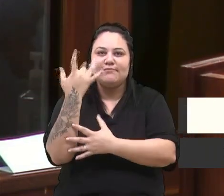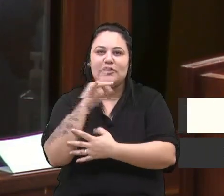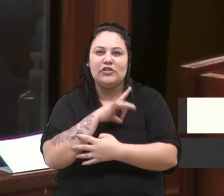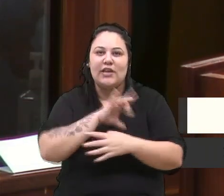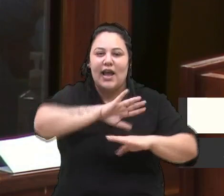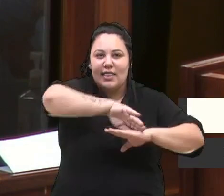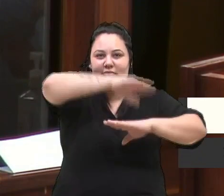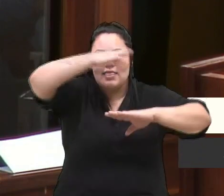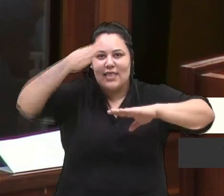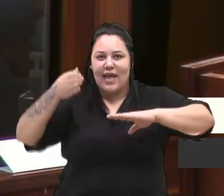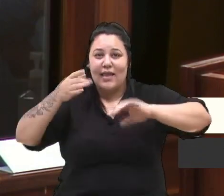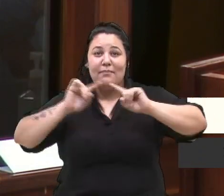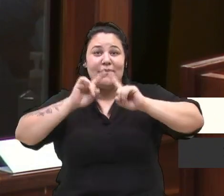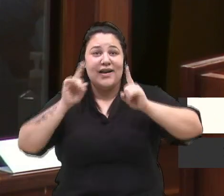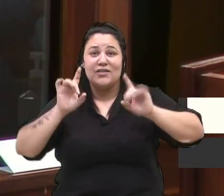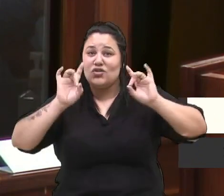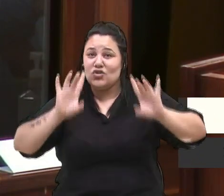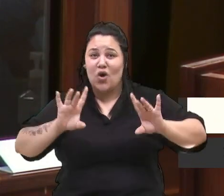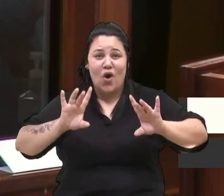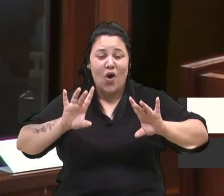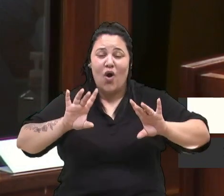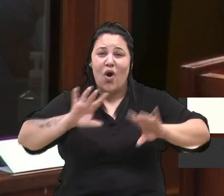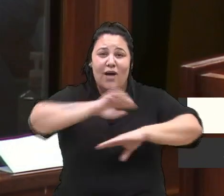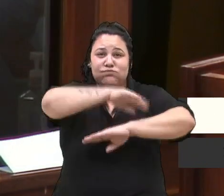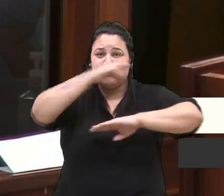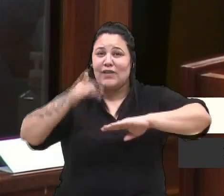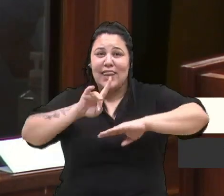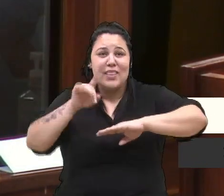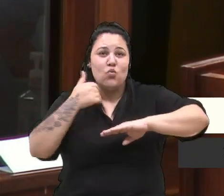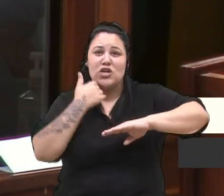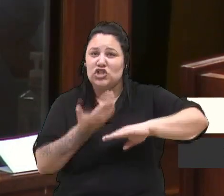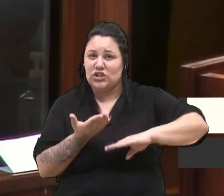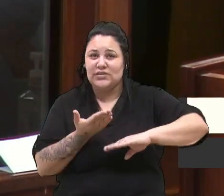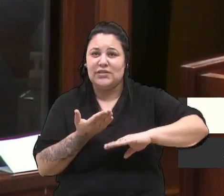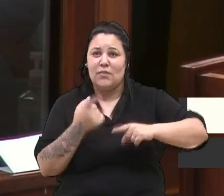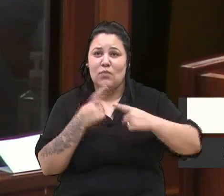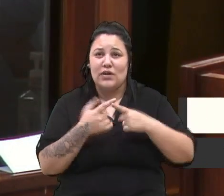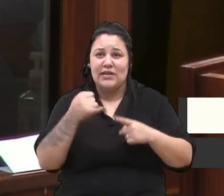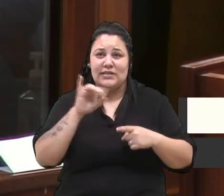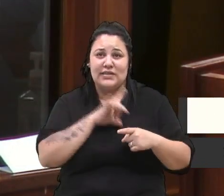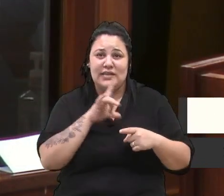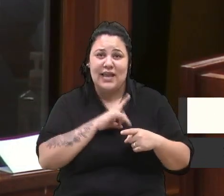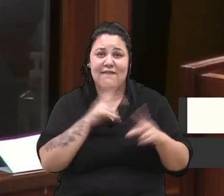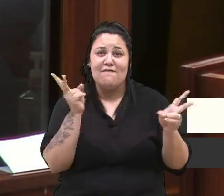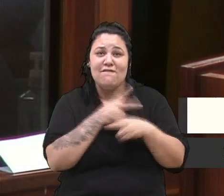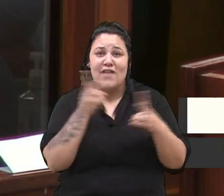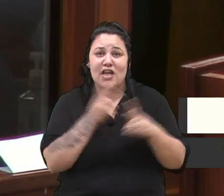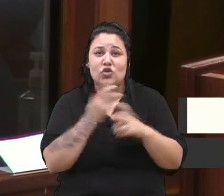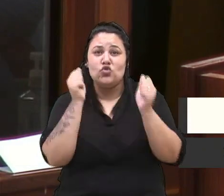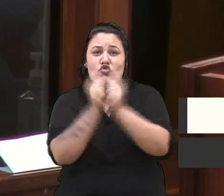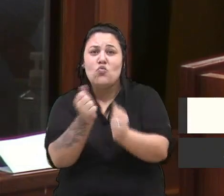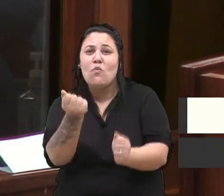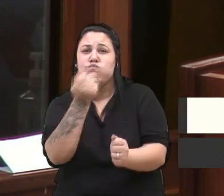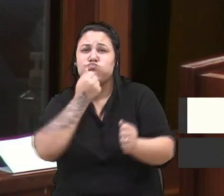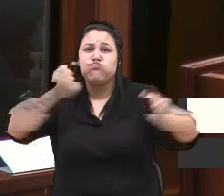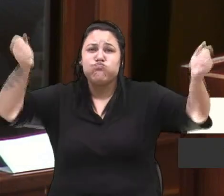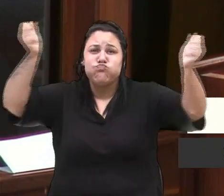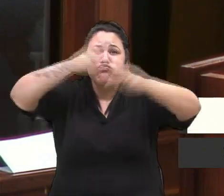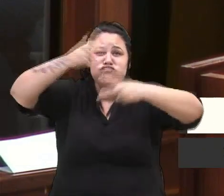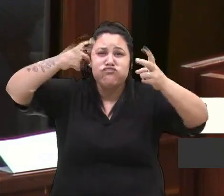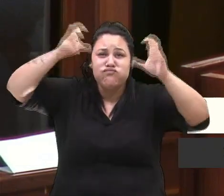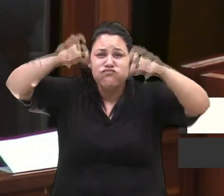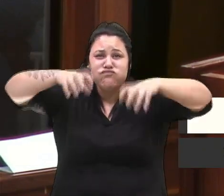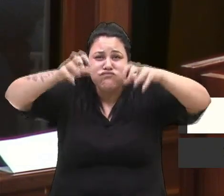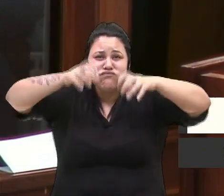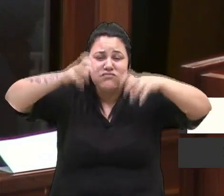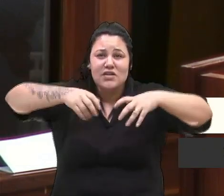cobertura hoje, mas as telas não conseguem proteger do granizo quando tem granizo com vento. Protege quando não tem vento, mas se